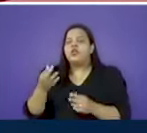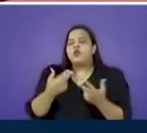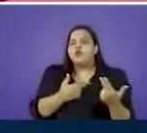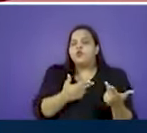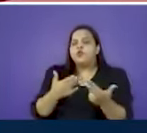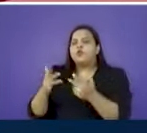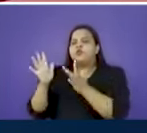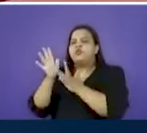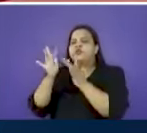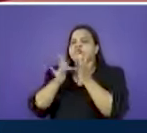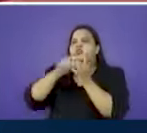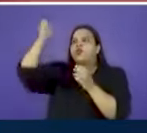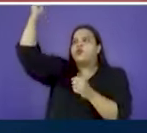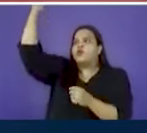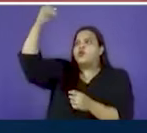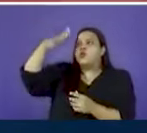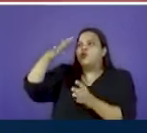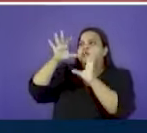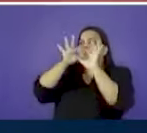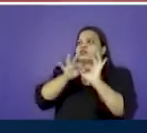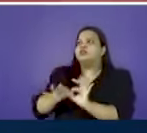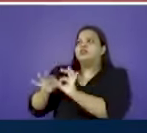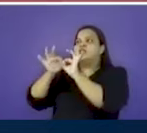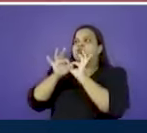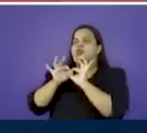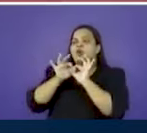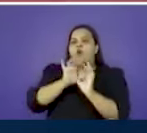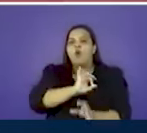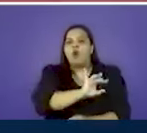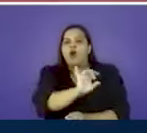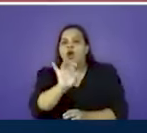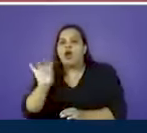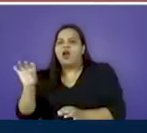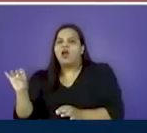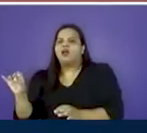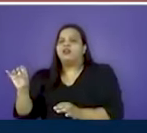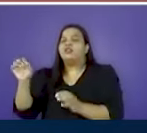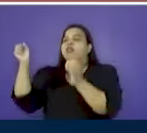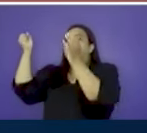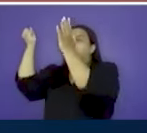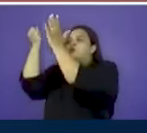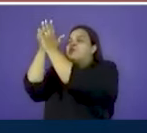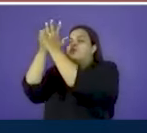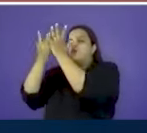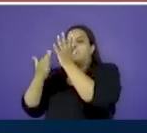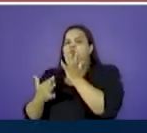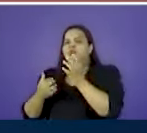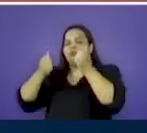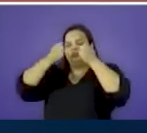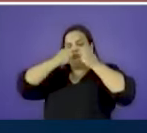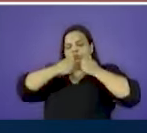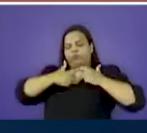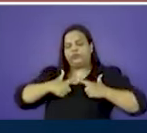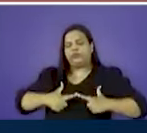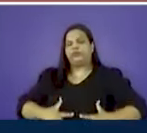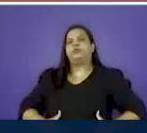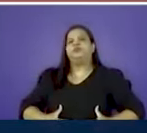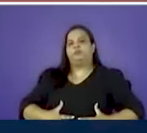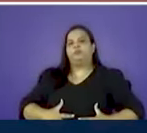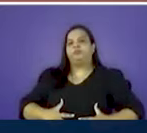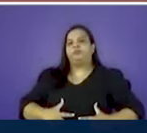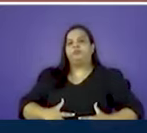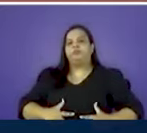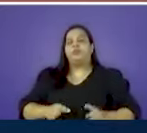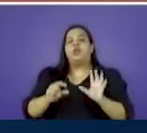na luz, mantemos comunhão uns com os outros, e o sangue de Jesus Cristo, seu Filho, nos purifica de todo pecado.